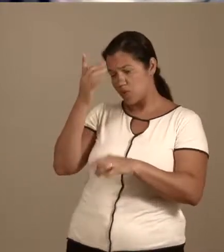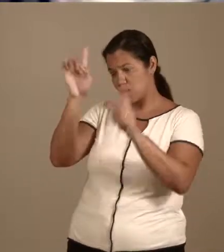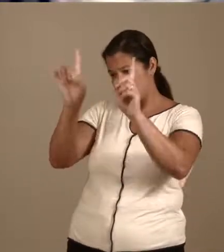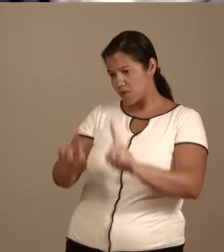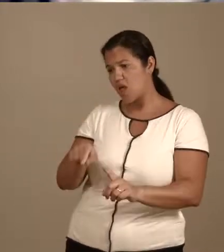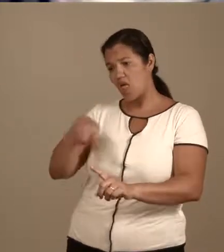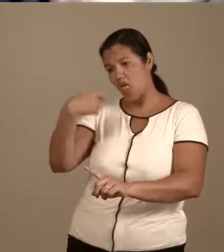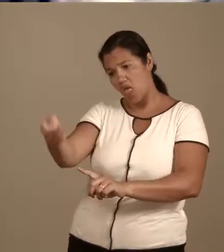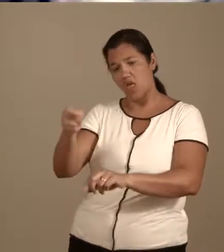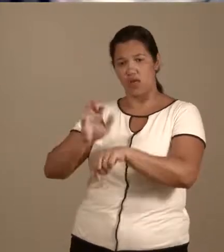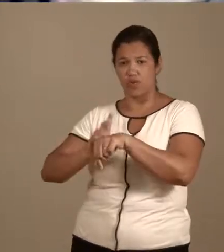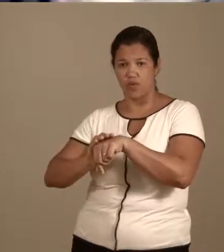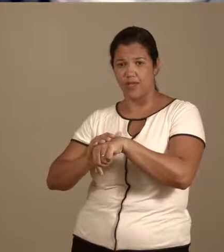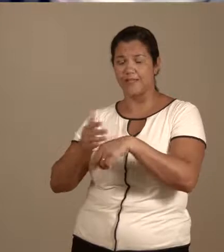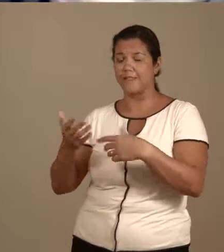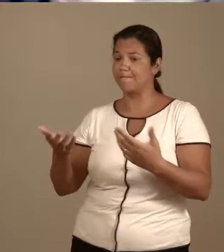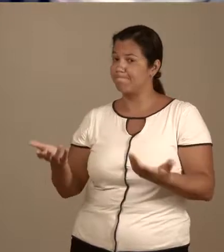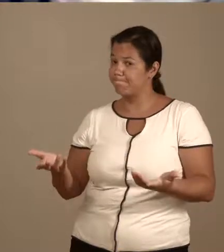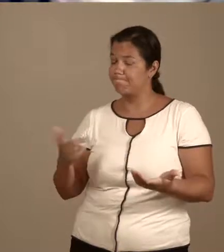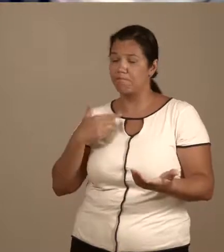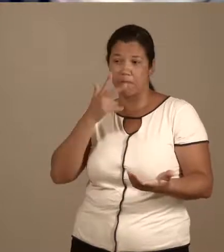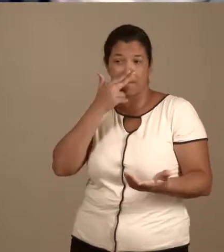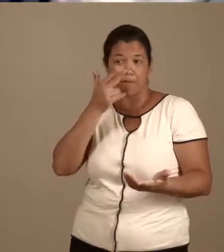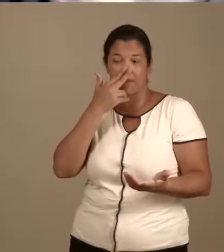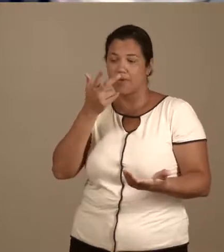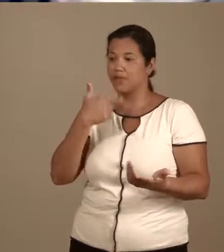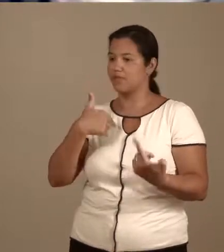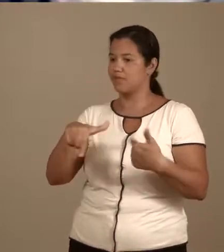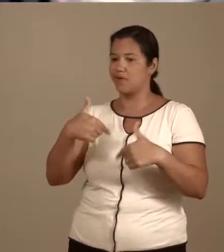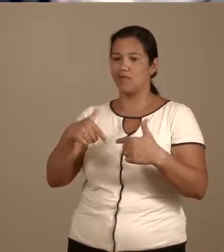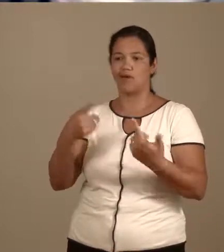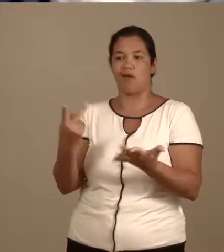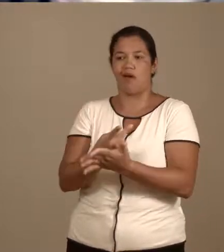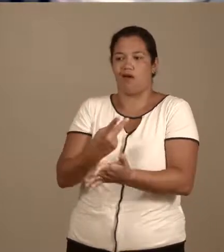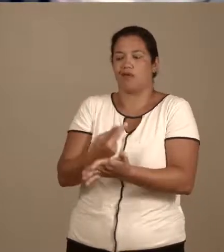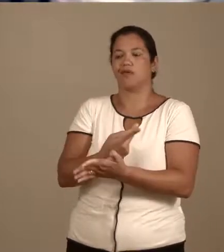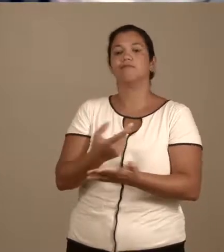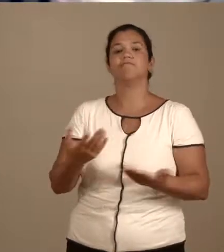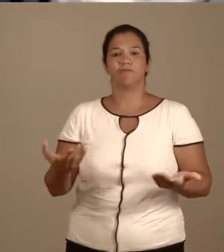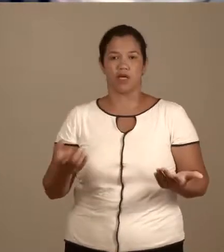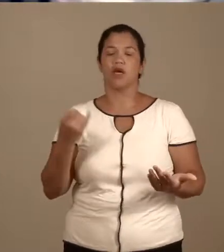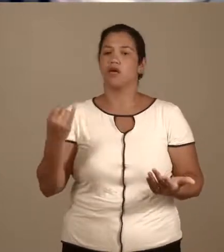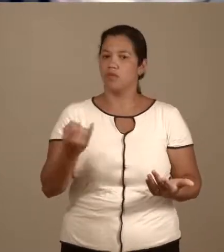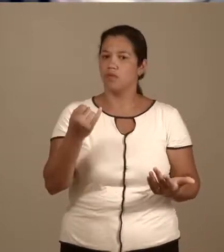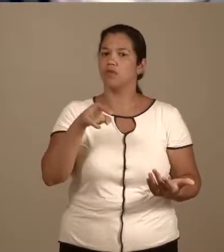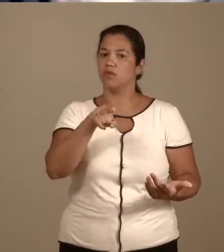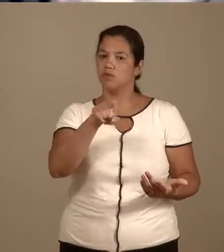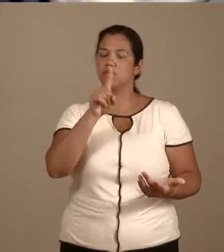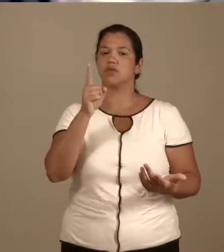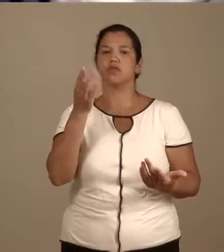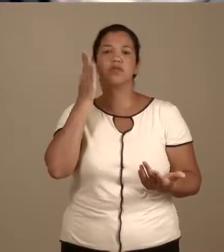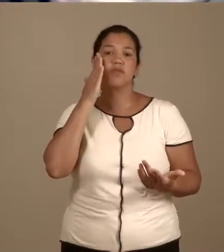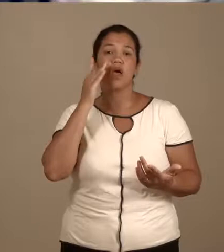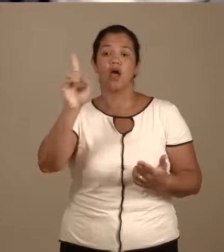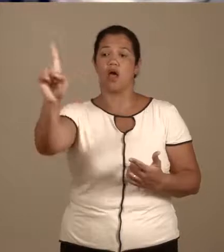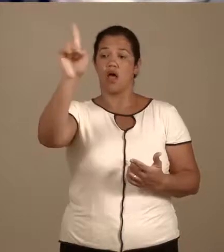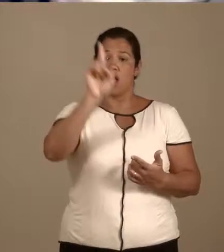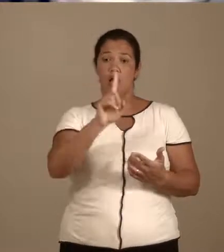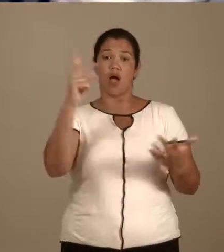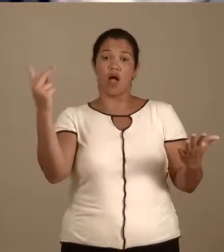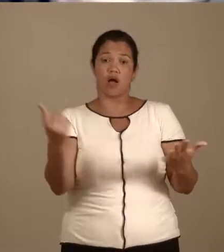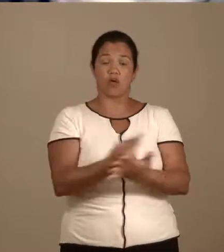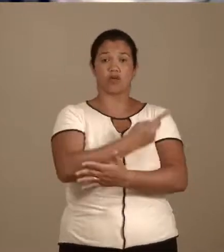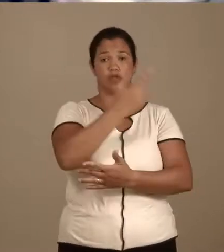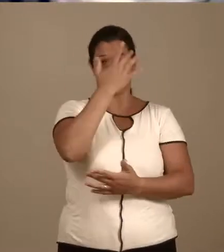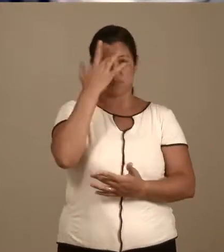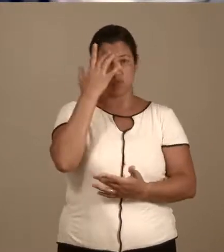deficiência achando que ela é uma pessoa doente, nós já não estaremos fazendo o nosso papel. É possível que você receba numa unidade de saúde